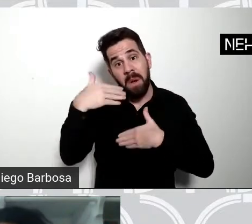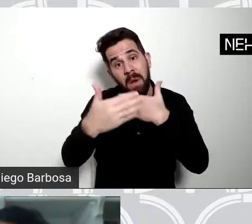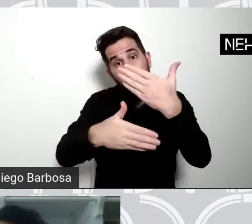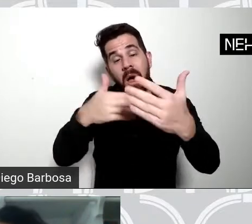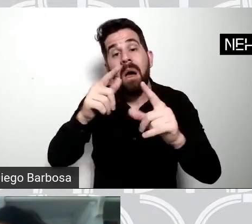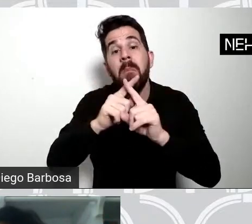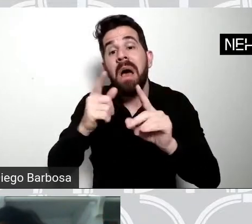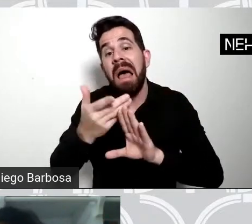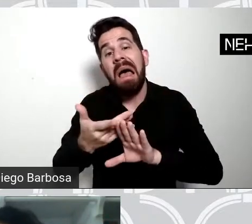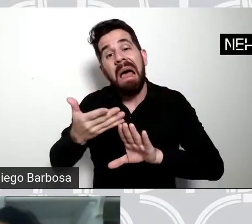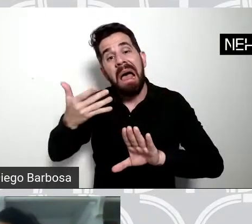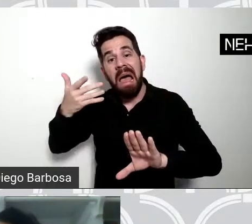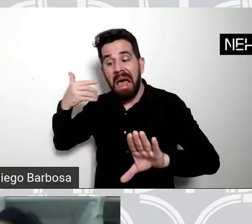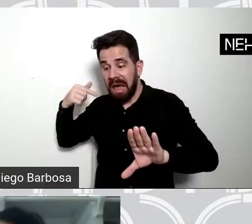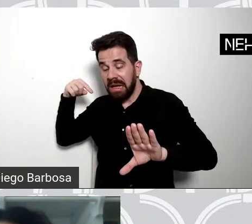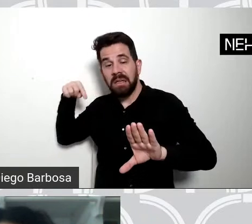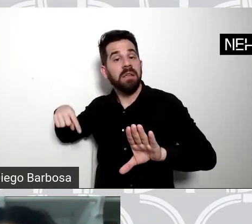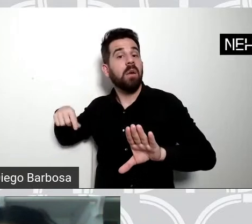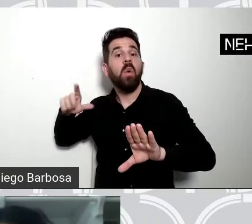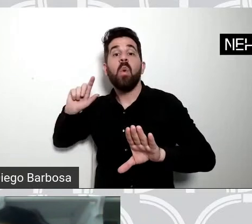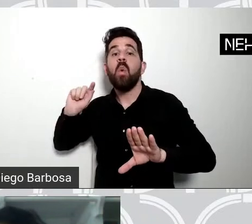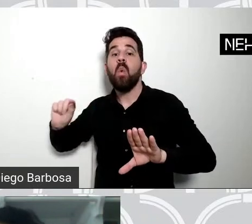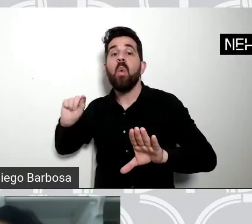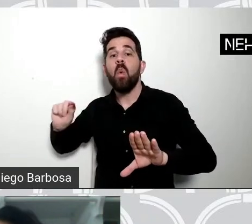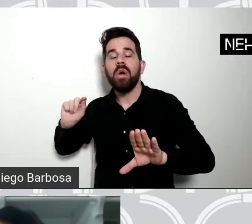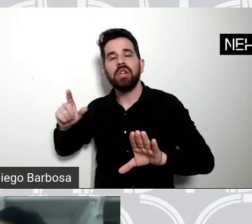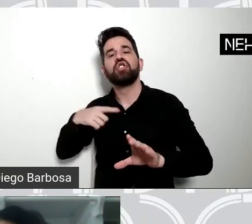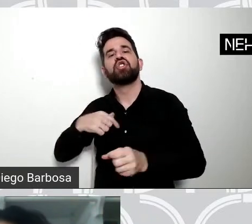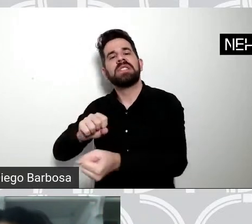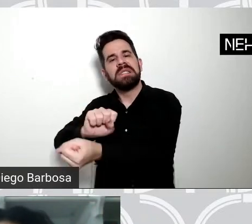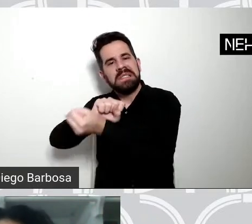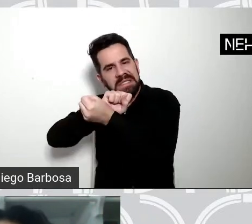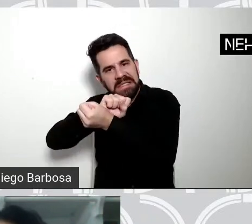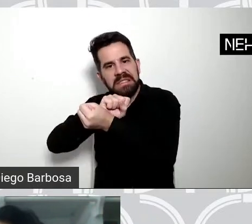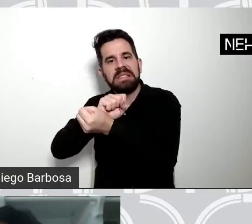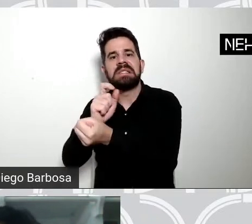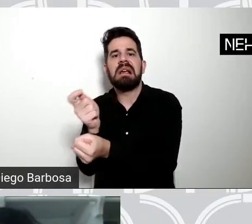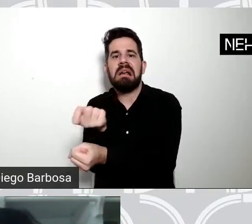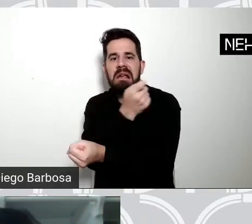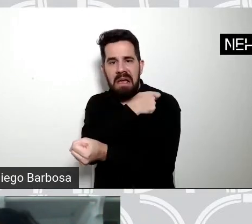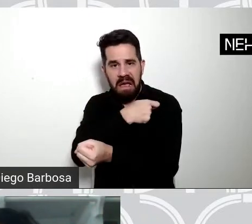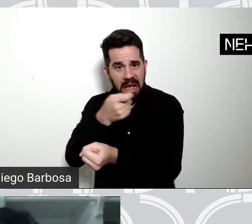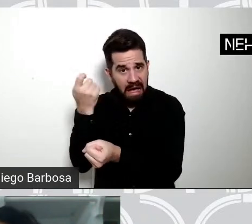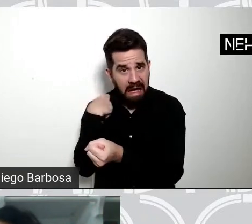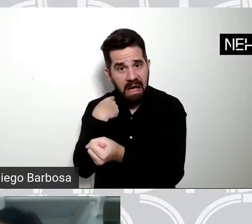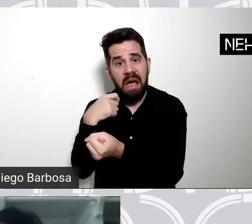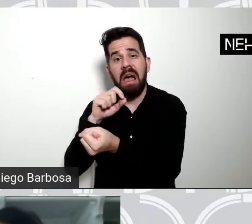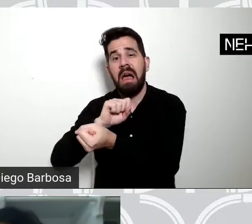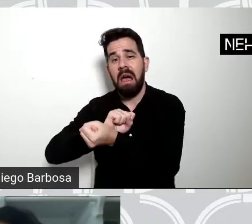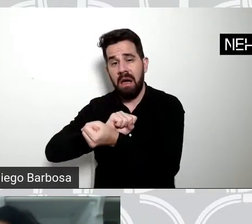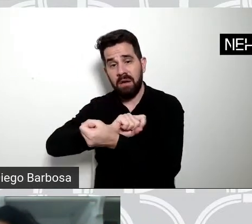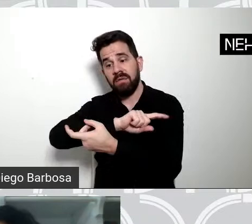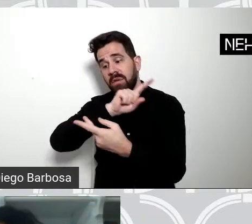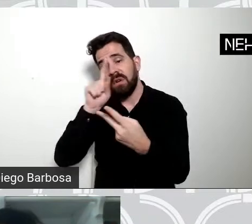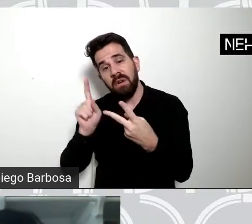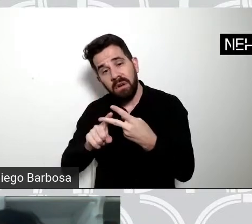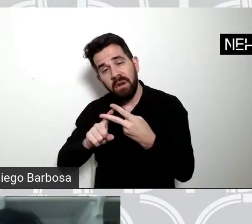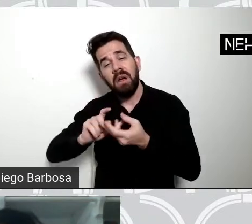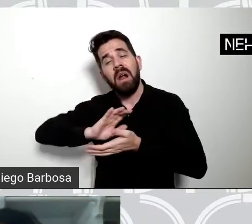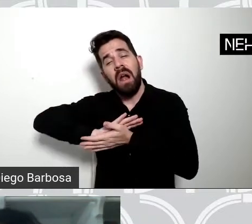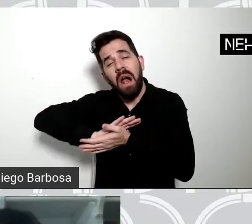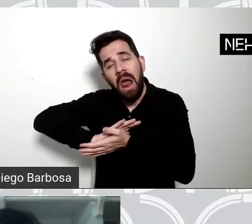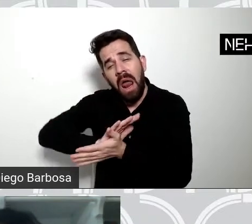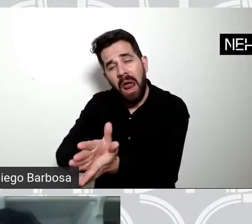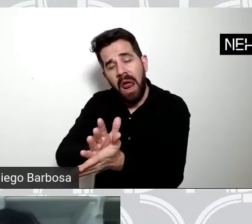no assassinato dos índios, no genocídio. E hoje nós retomamos esse genocídio, não nós,